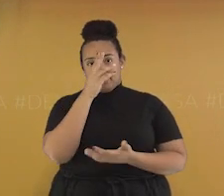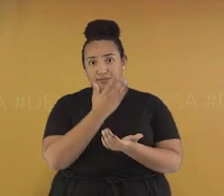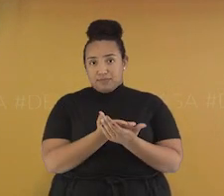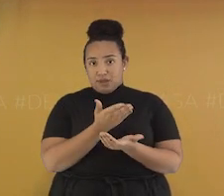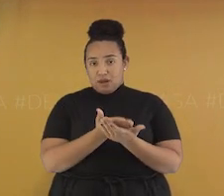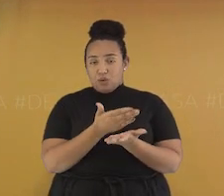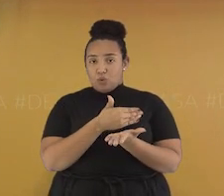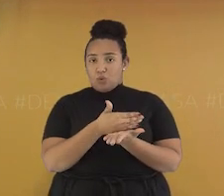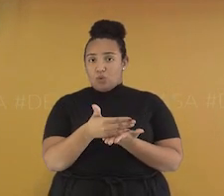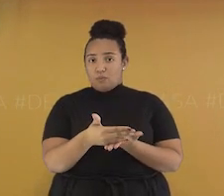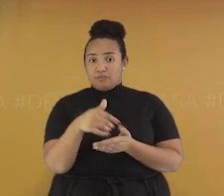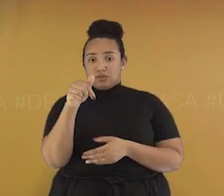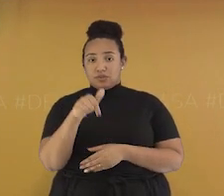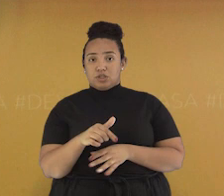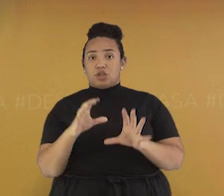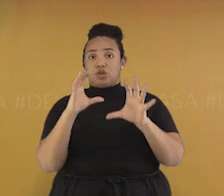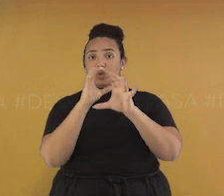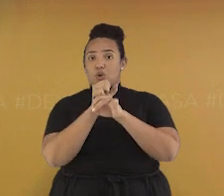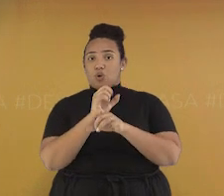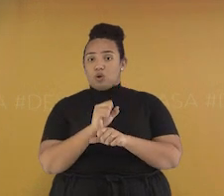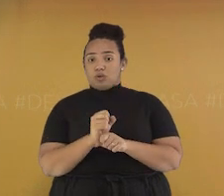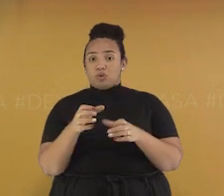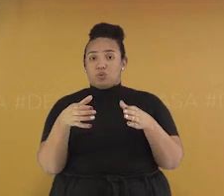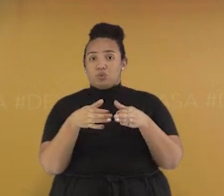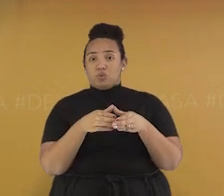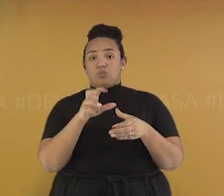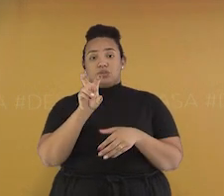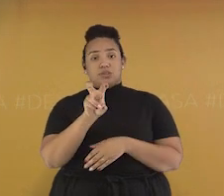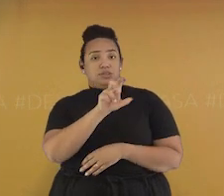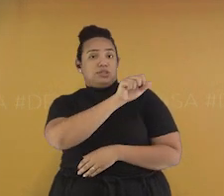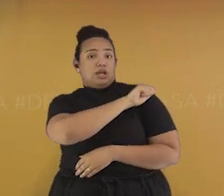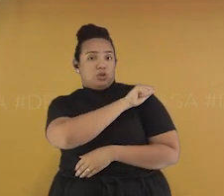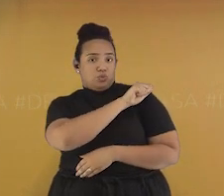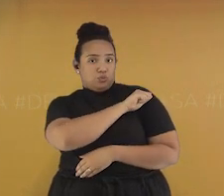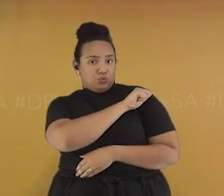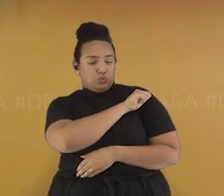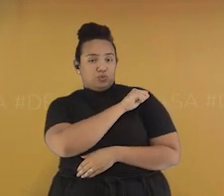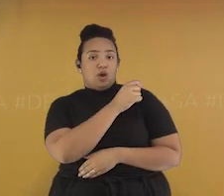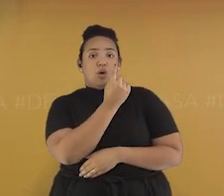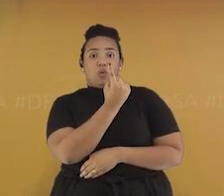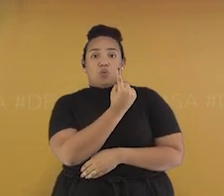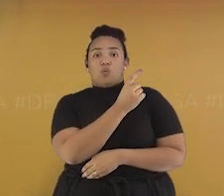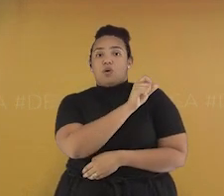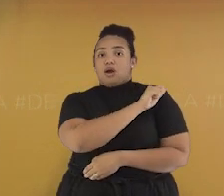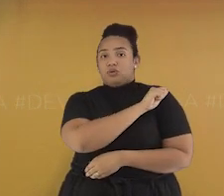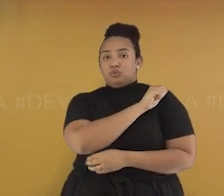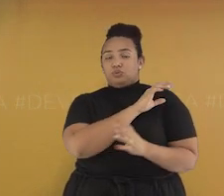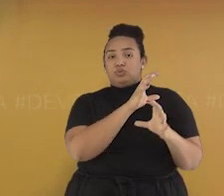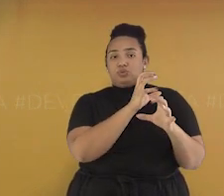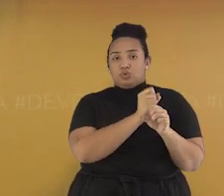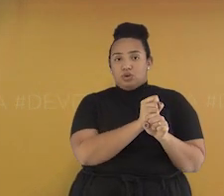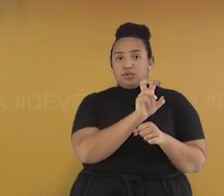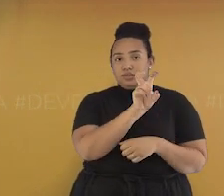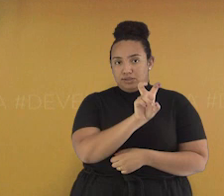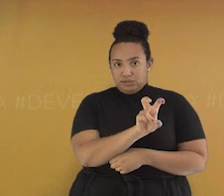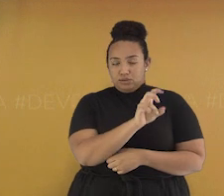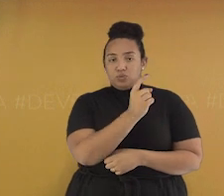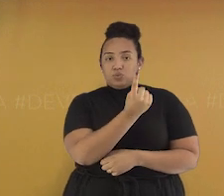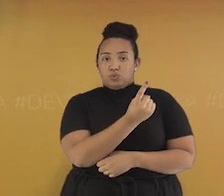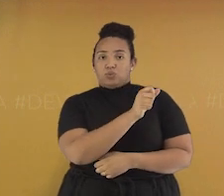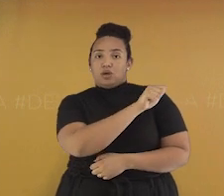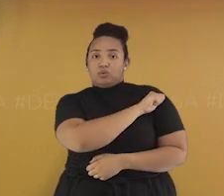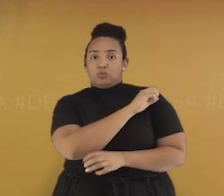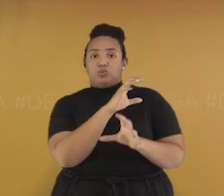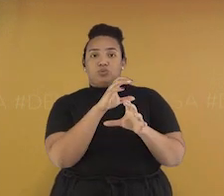No exemplo do início da aula, pegamos as notas de um grupo de 5 alunos. Vimos que um aluno tirou 5